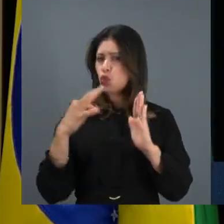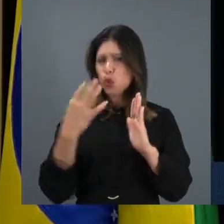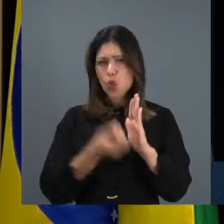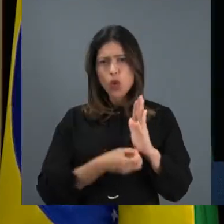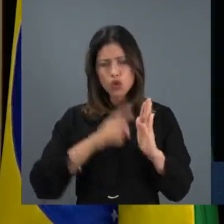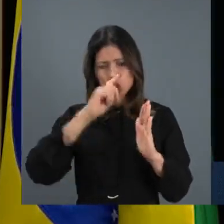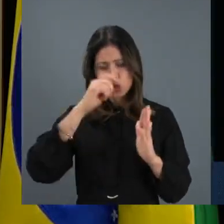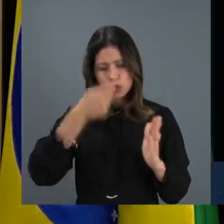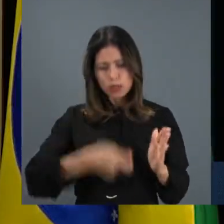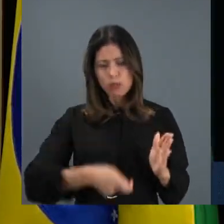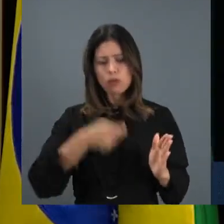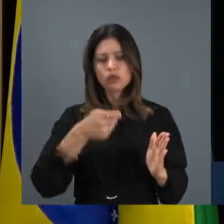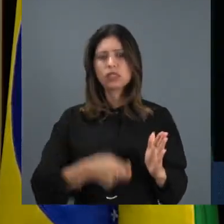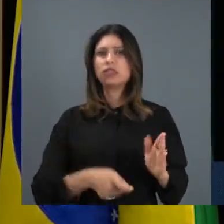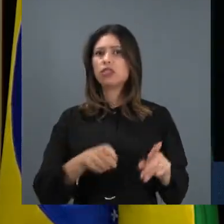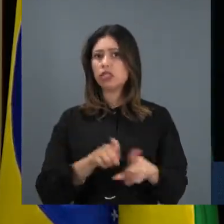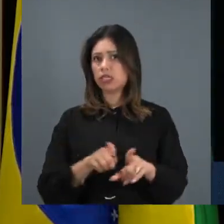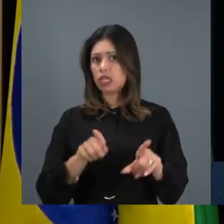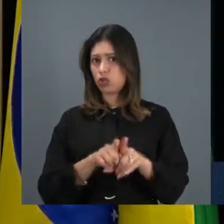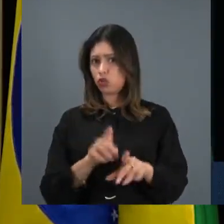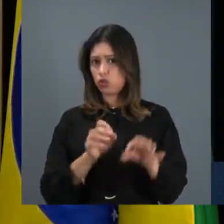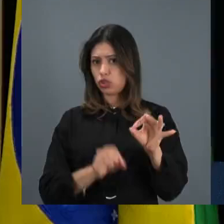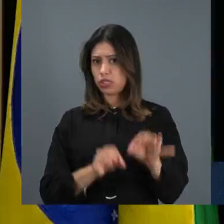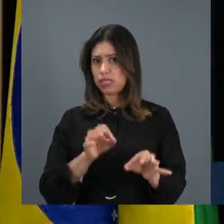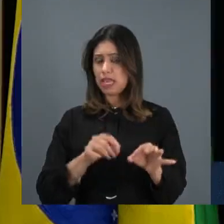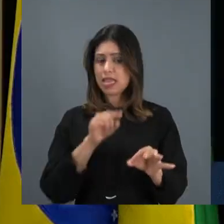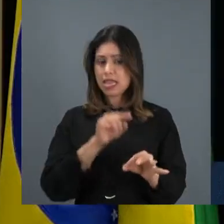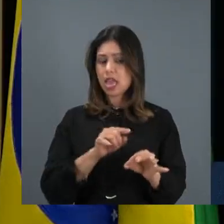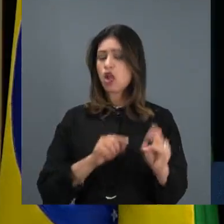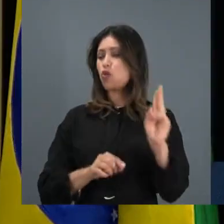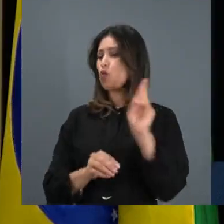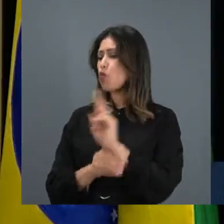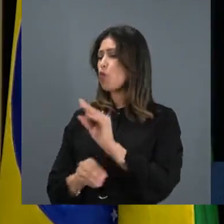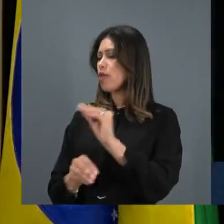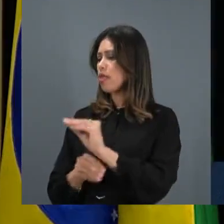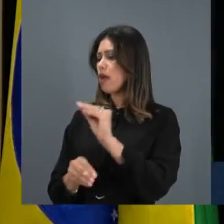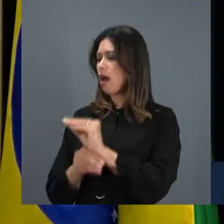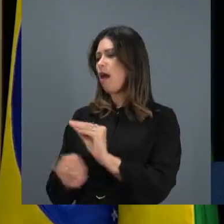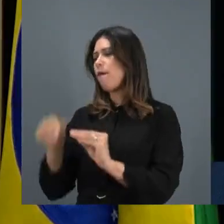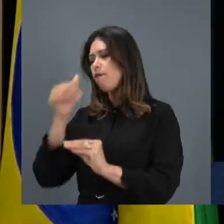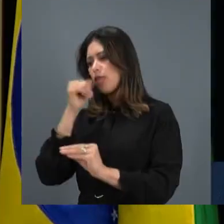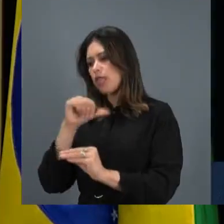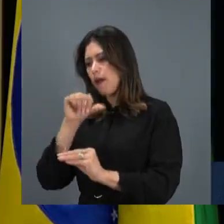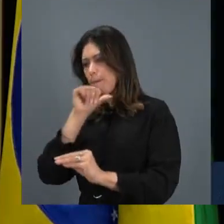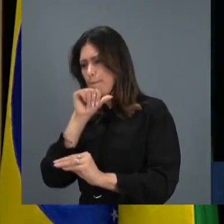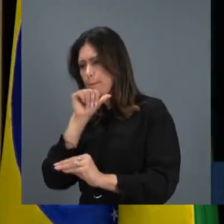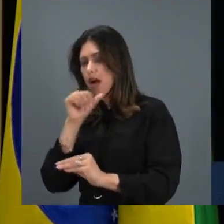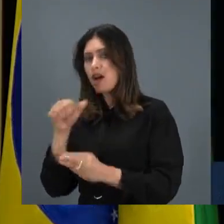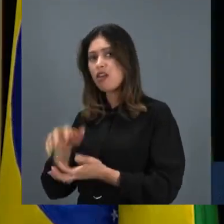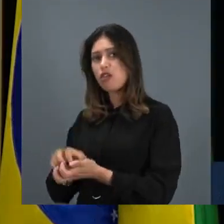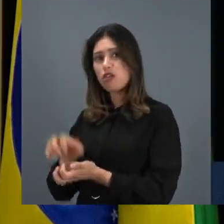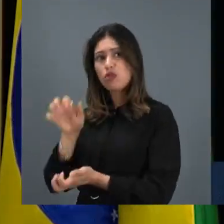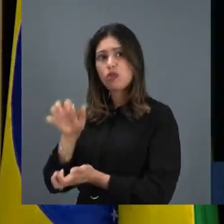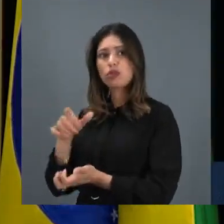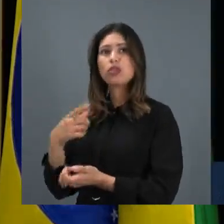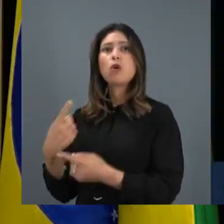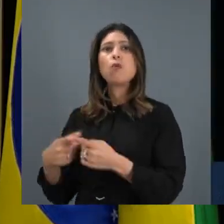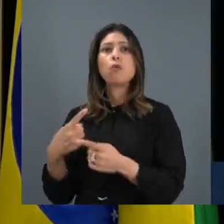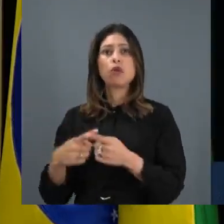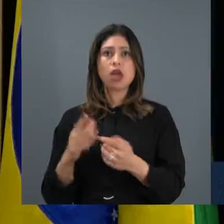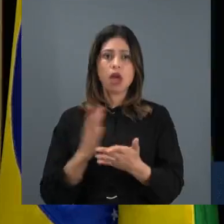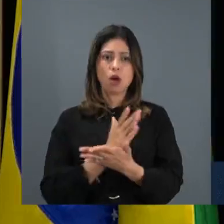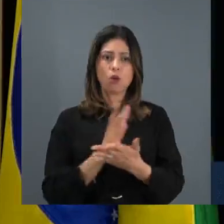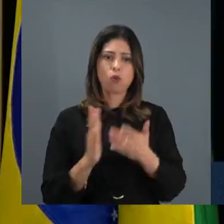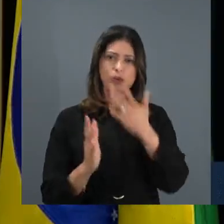e cuidava de sua mãe idosa, mas foi levado de volta à prisão só porque algumas pessoas saíram